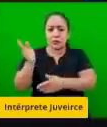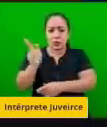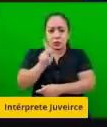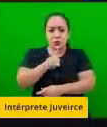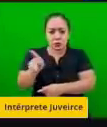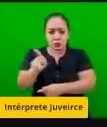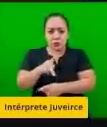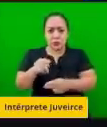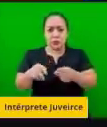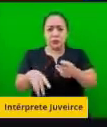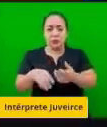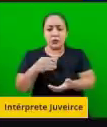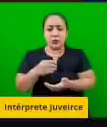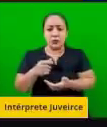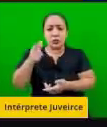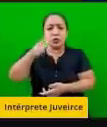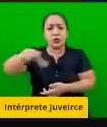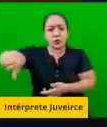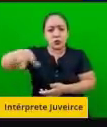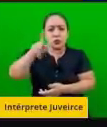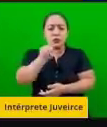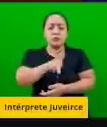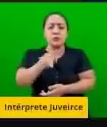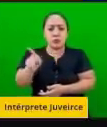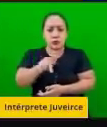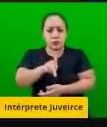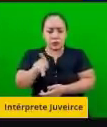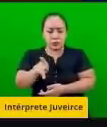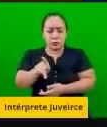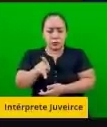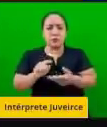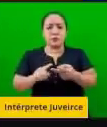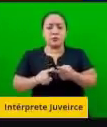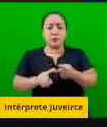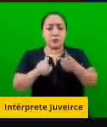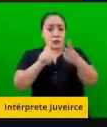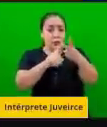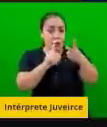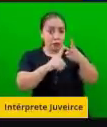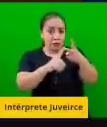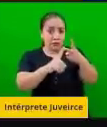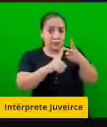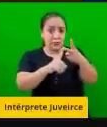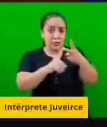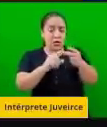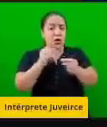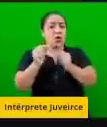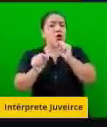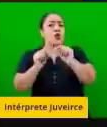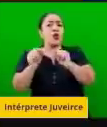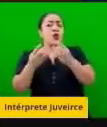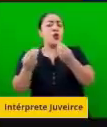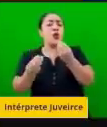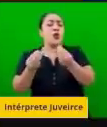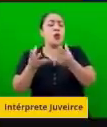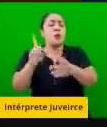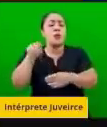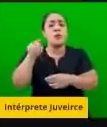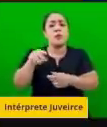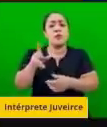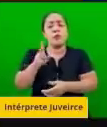próximos palestrantes. Falaremos um pouco sobre a atuação do professor no atendimento remoto aos